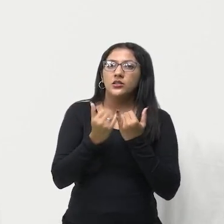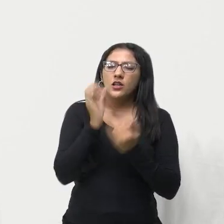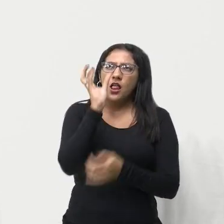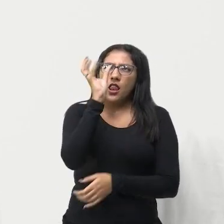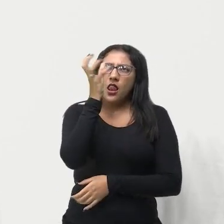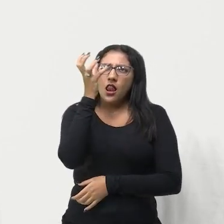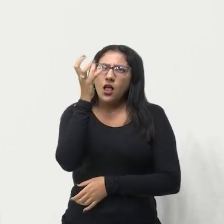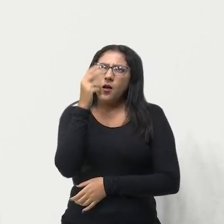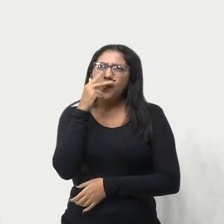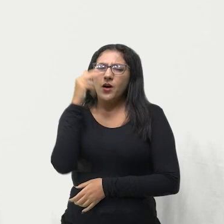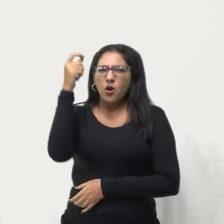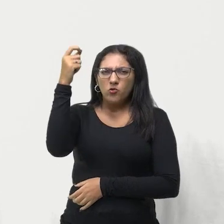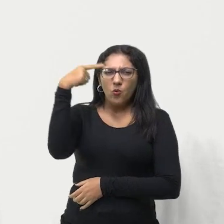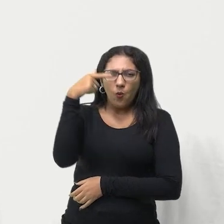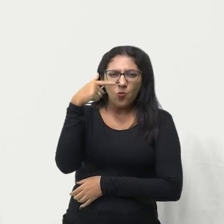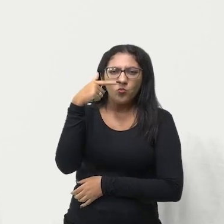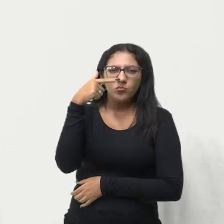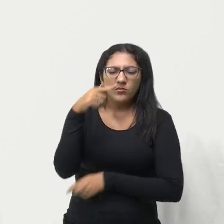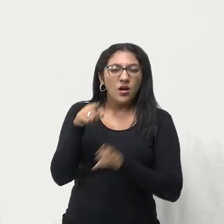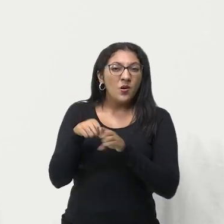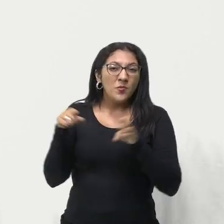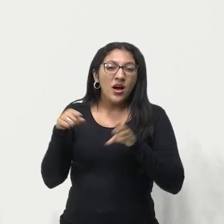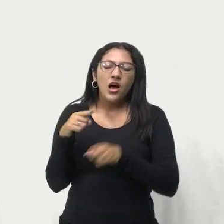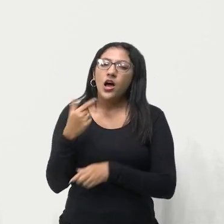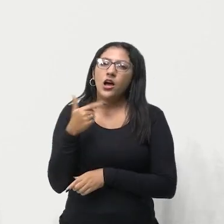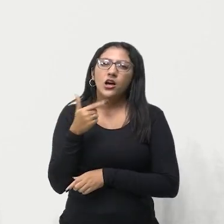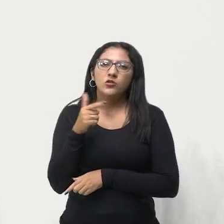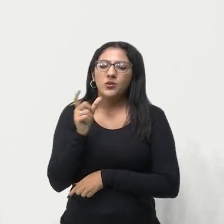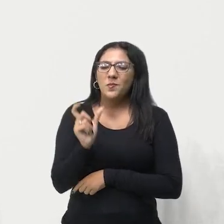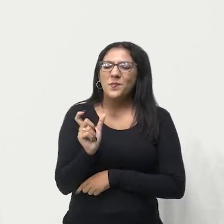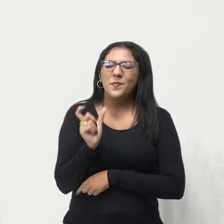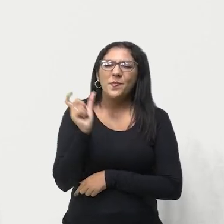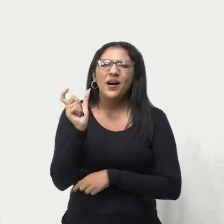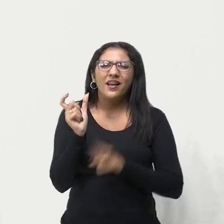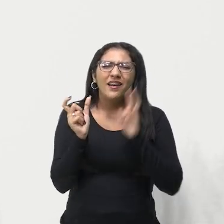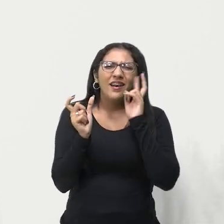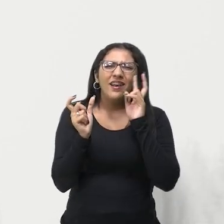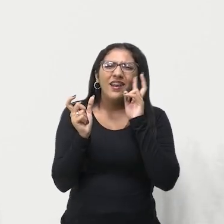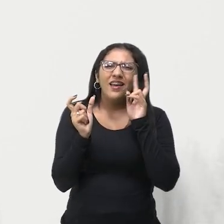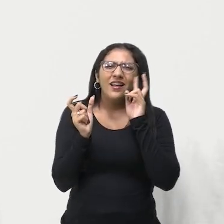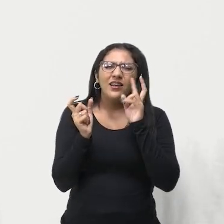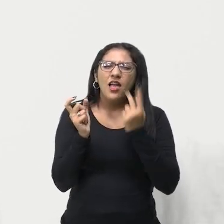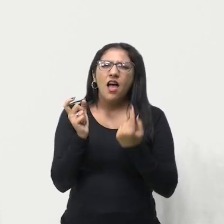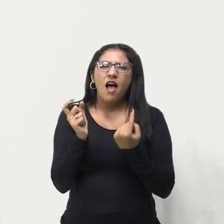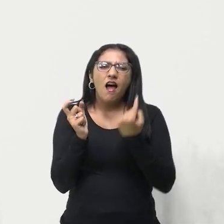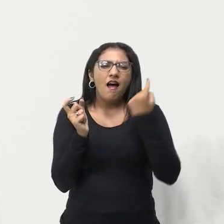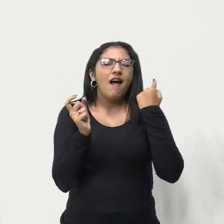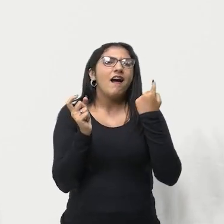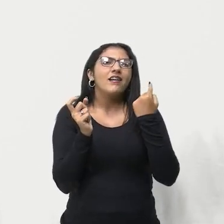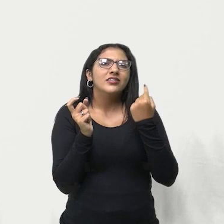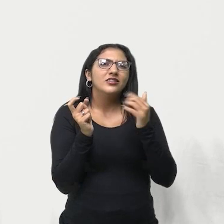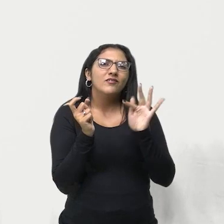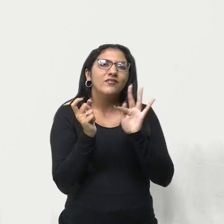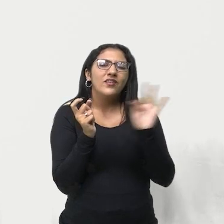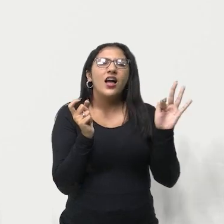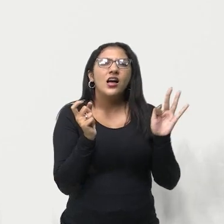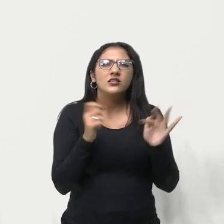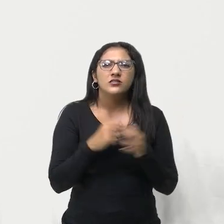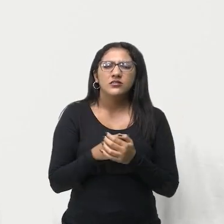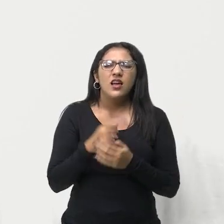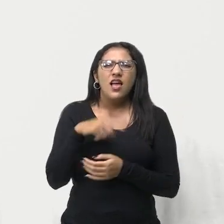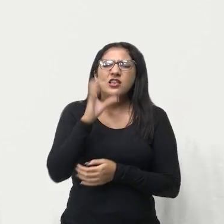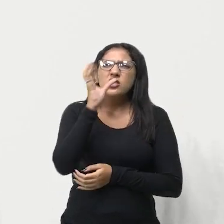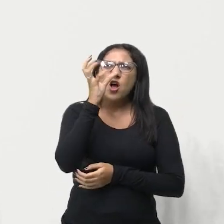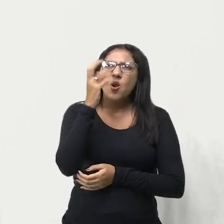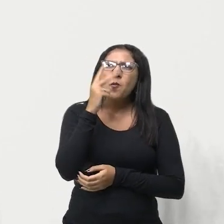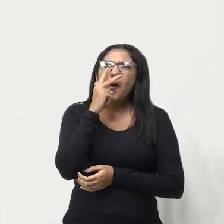lâmpada do sol. Mas eu não tenho aquela palavrinha igual anteriormente que estava assim, essa